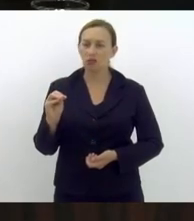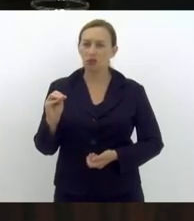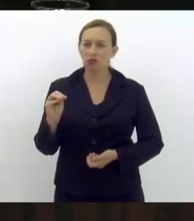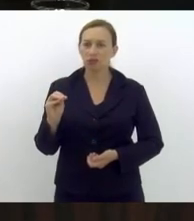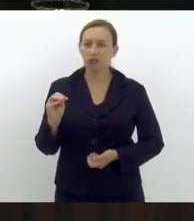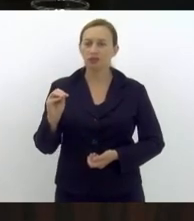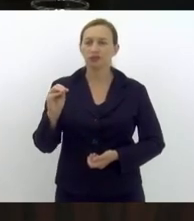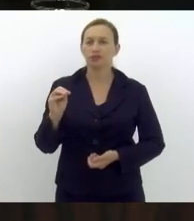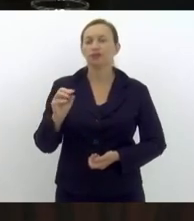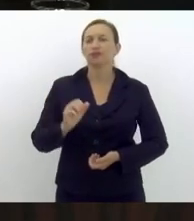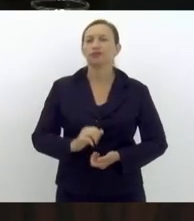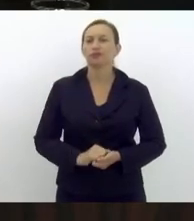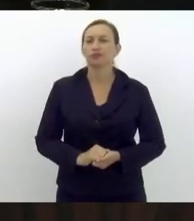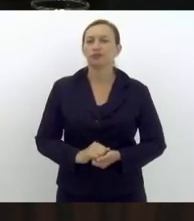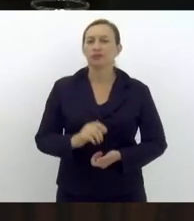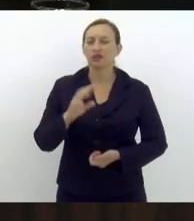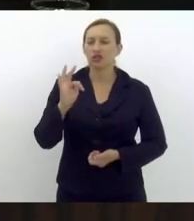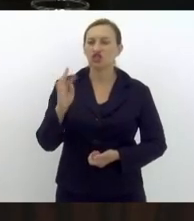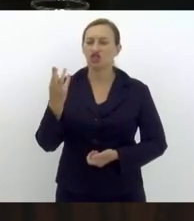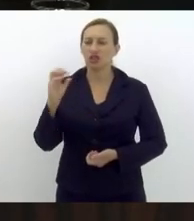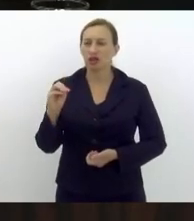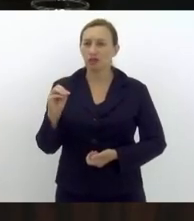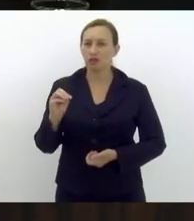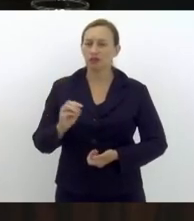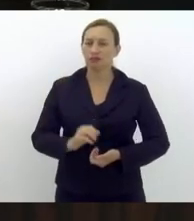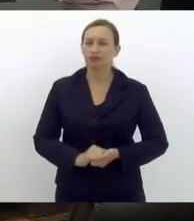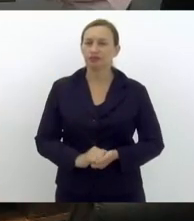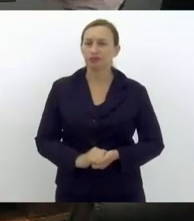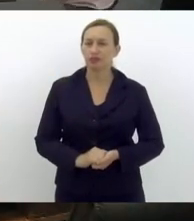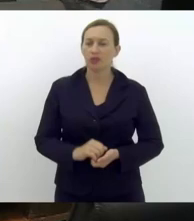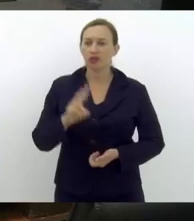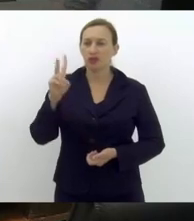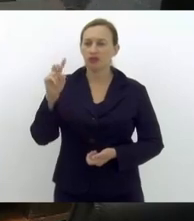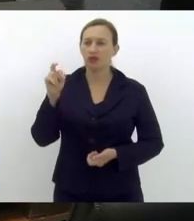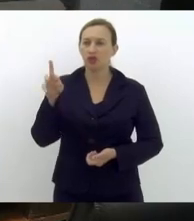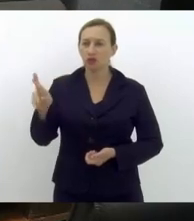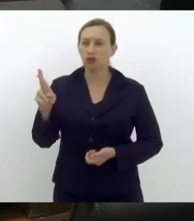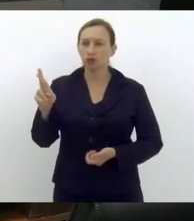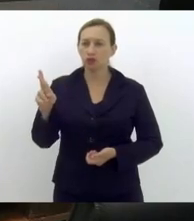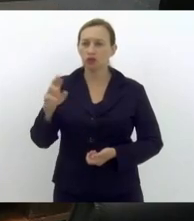Galeazzo. Ô, presidente. Vitor Júnior. Presidente.